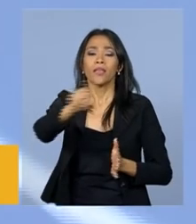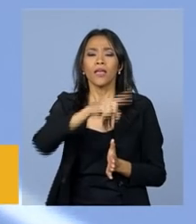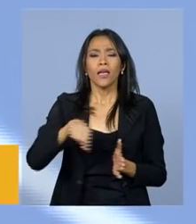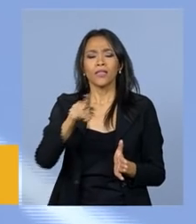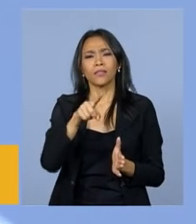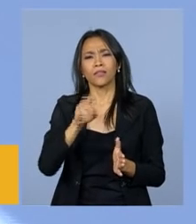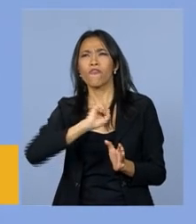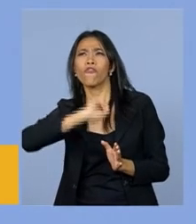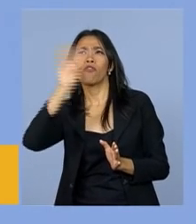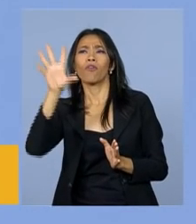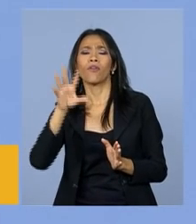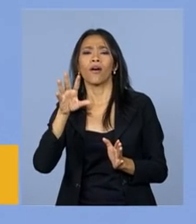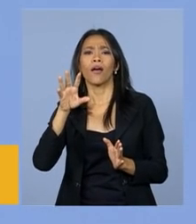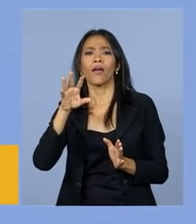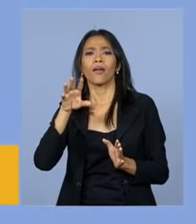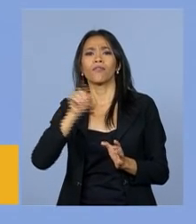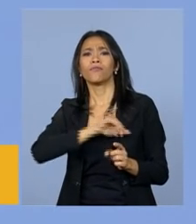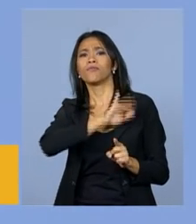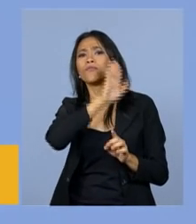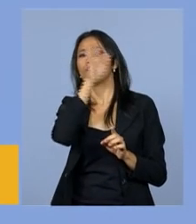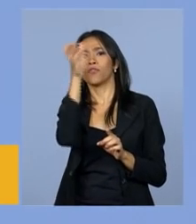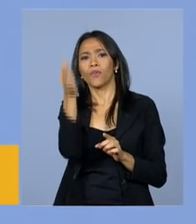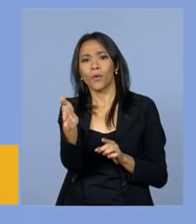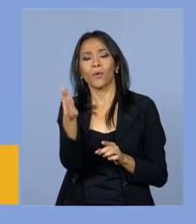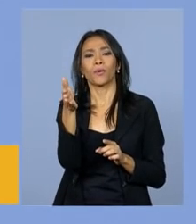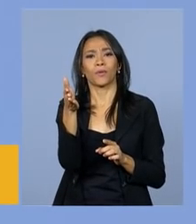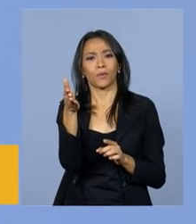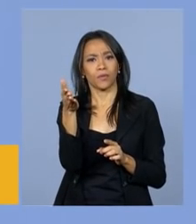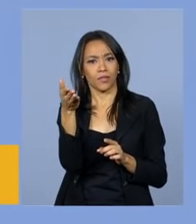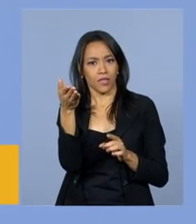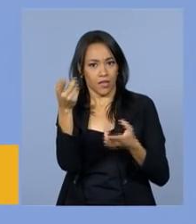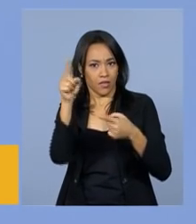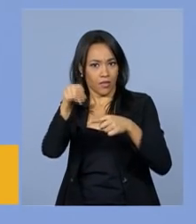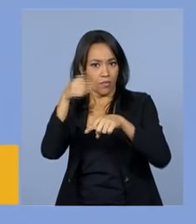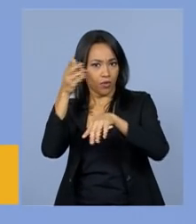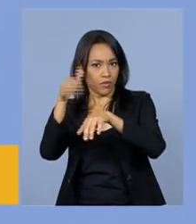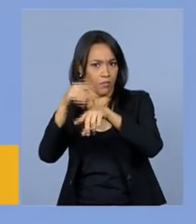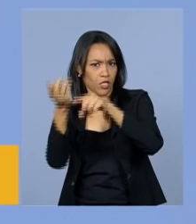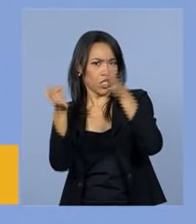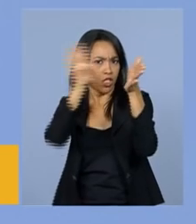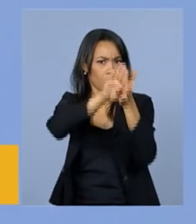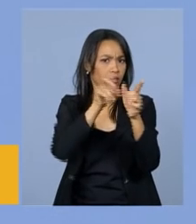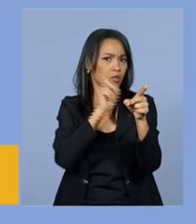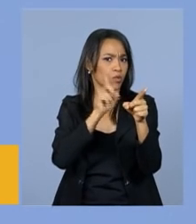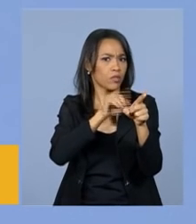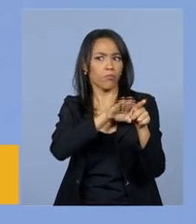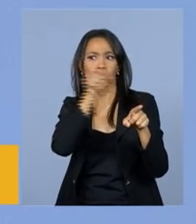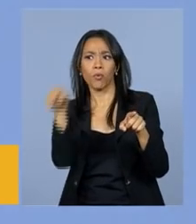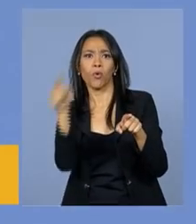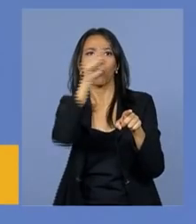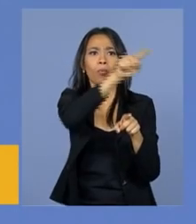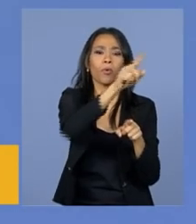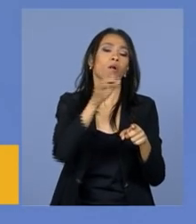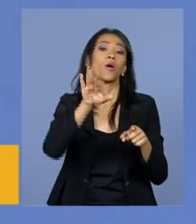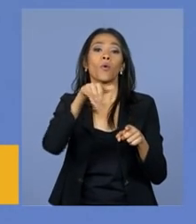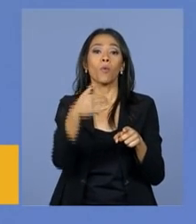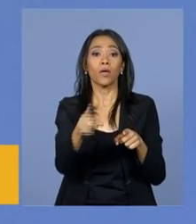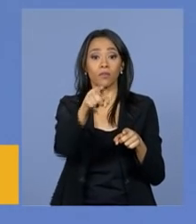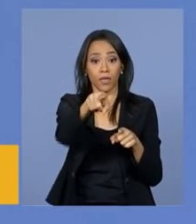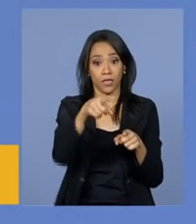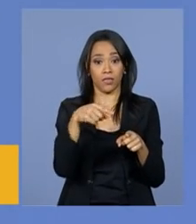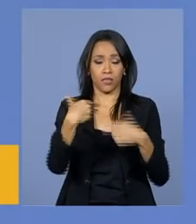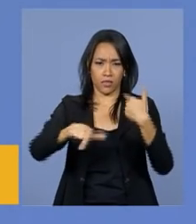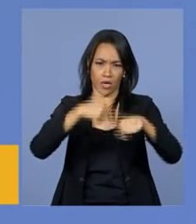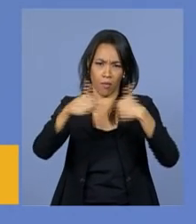Brasil, fizeram escala na América Central para chegar até os Estados Unidos? Já fomos assim, com certeza. E quando eles fazem missões de longa